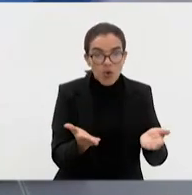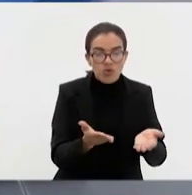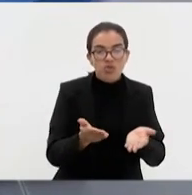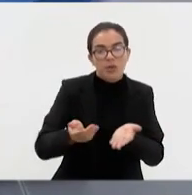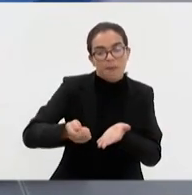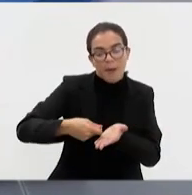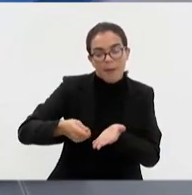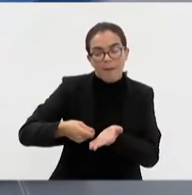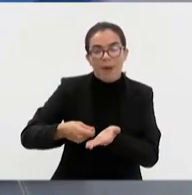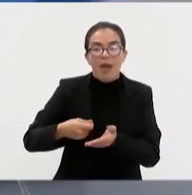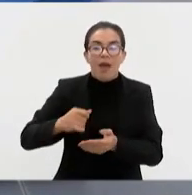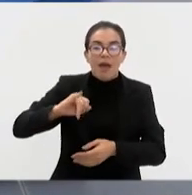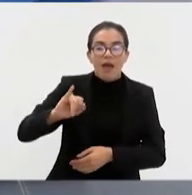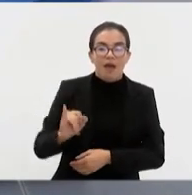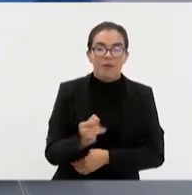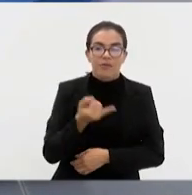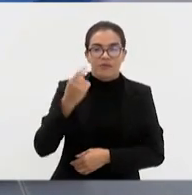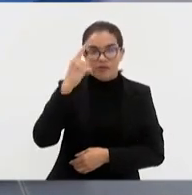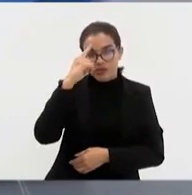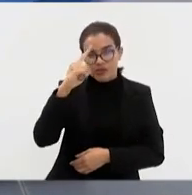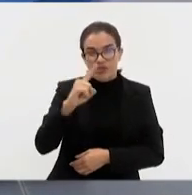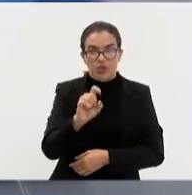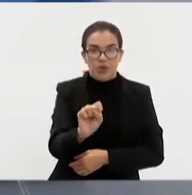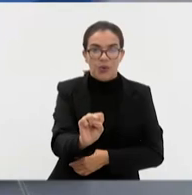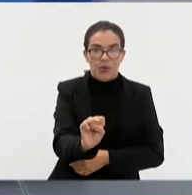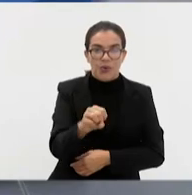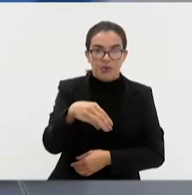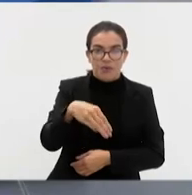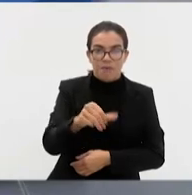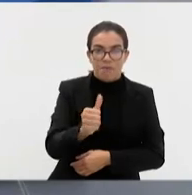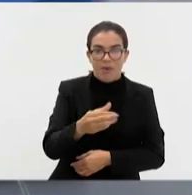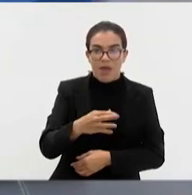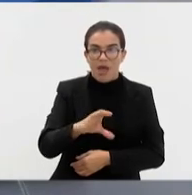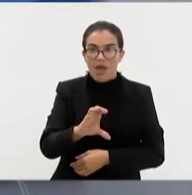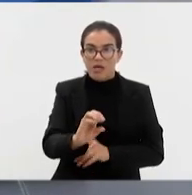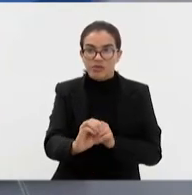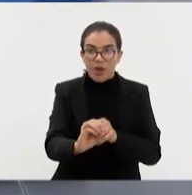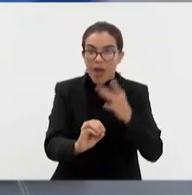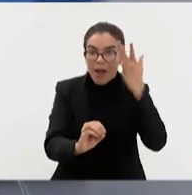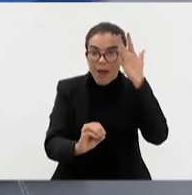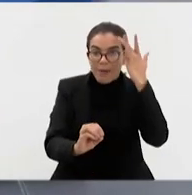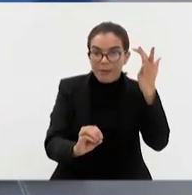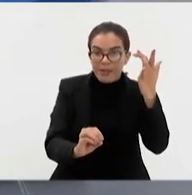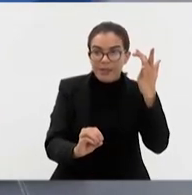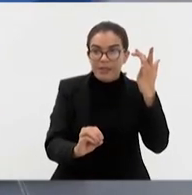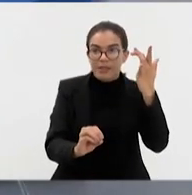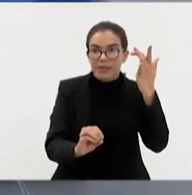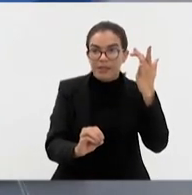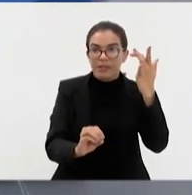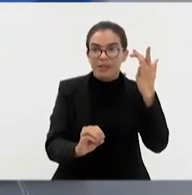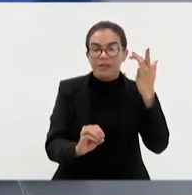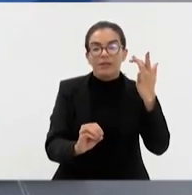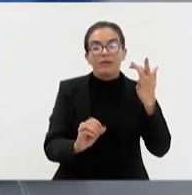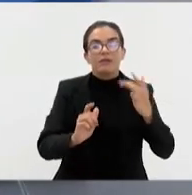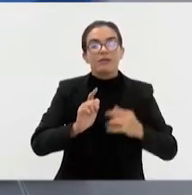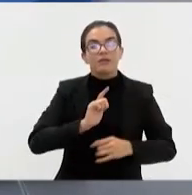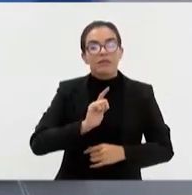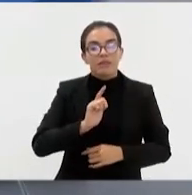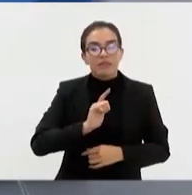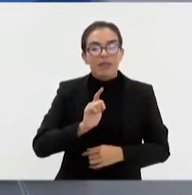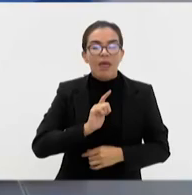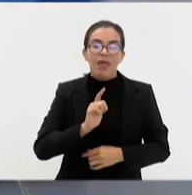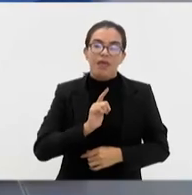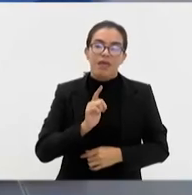o dia 8. É. Sim, sim. Lembrando que na dia 8 é amanhã e que há uma ponderação